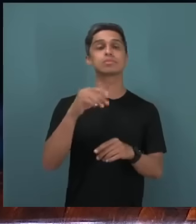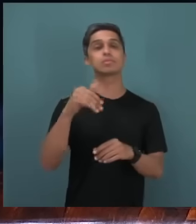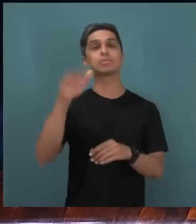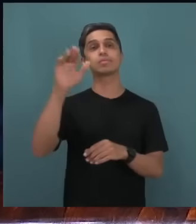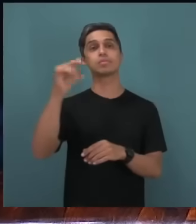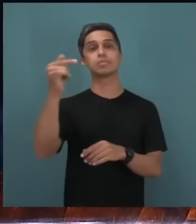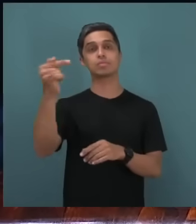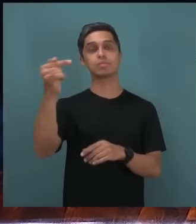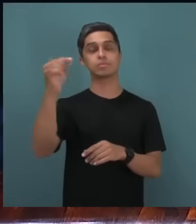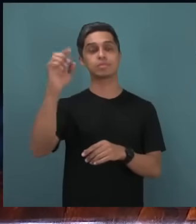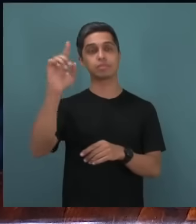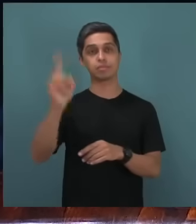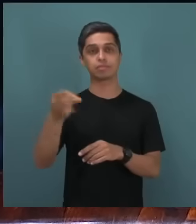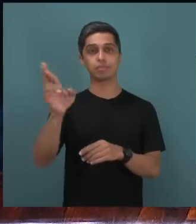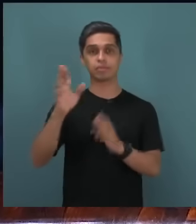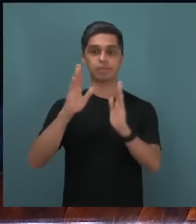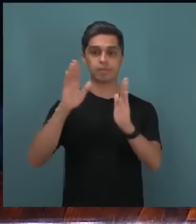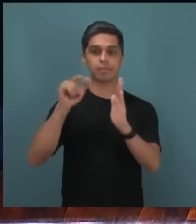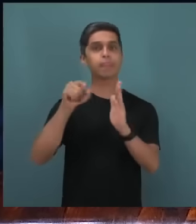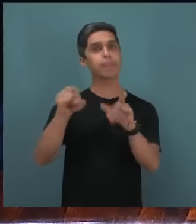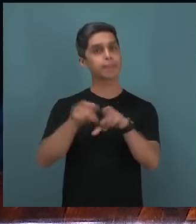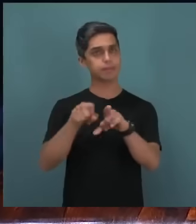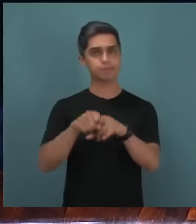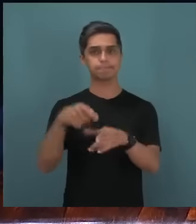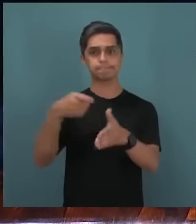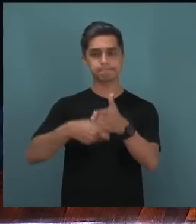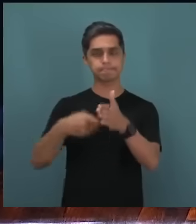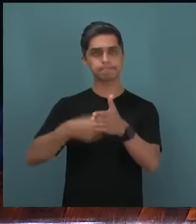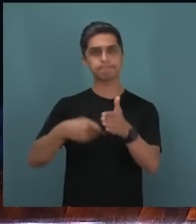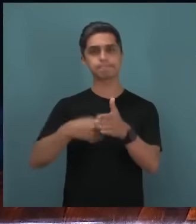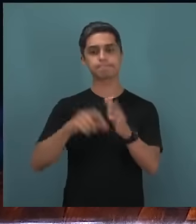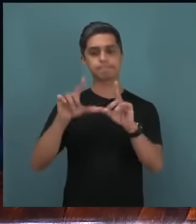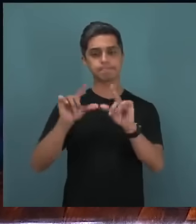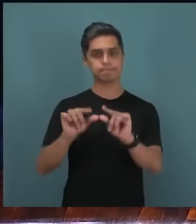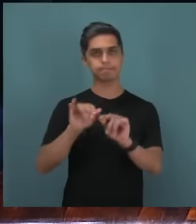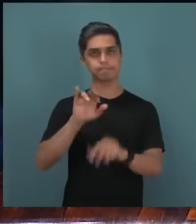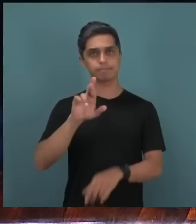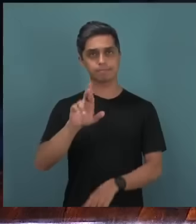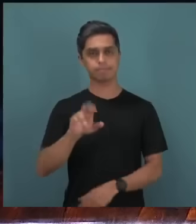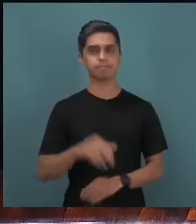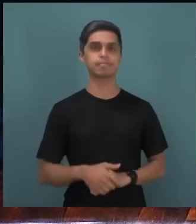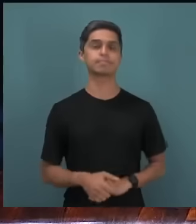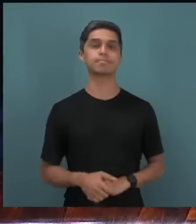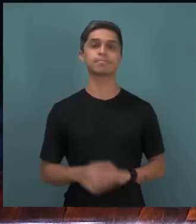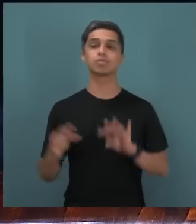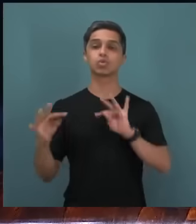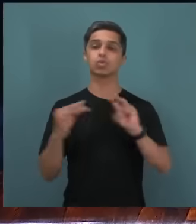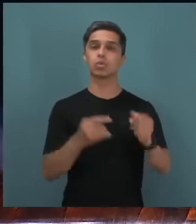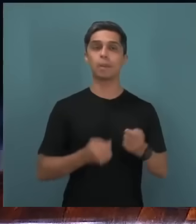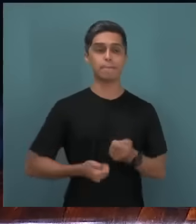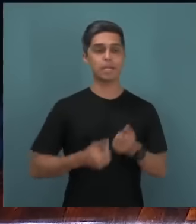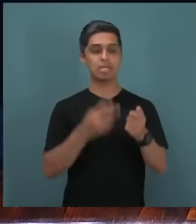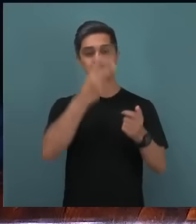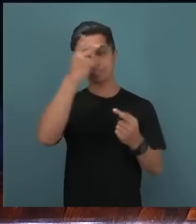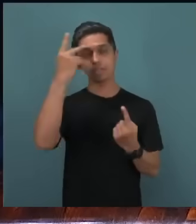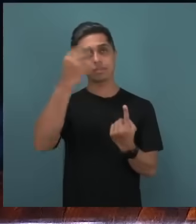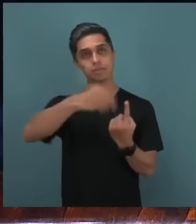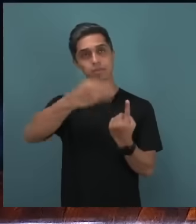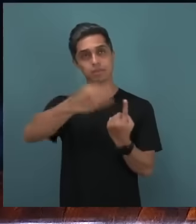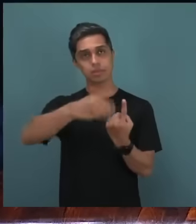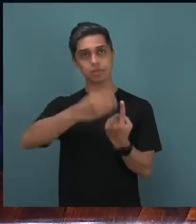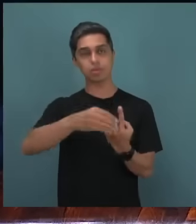mil. Tudo isso vai beneficiar os vulneráveis,